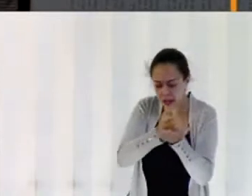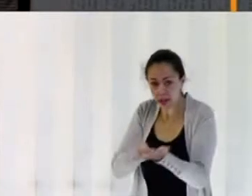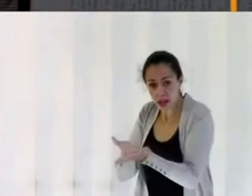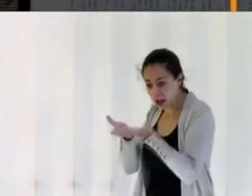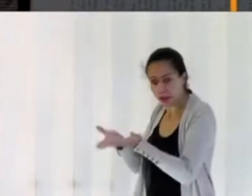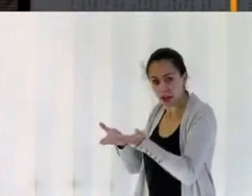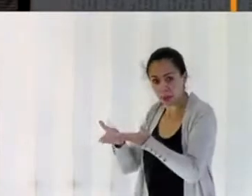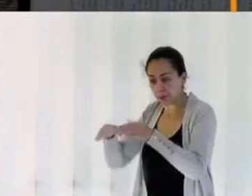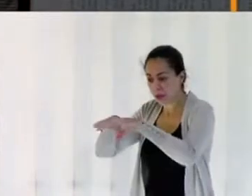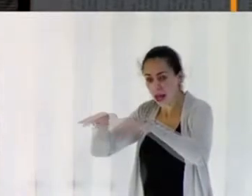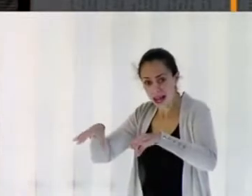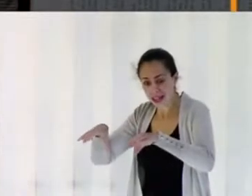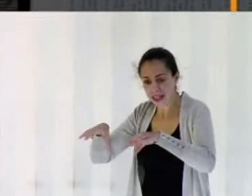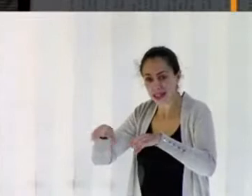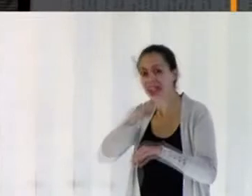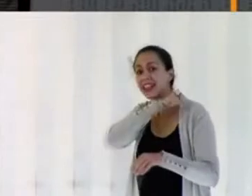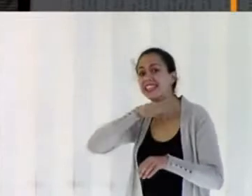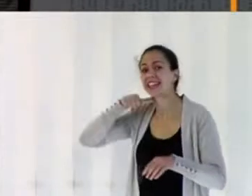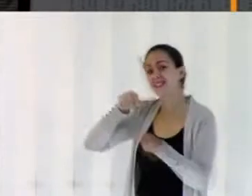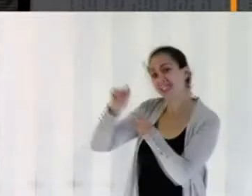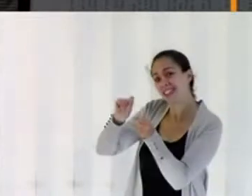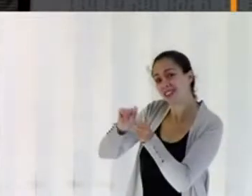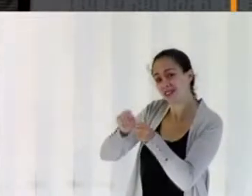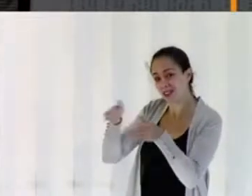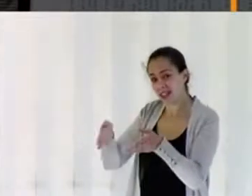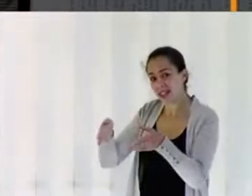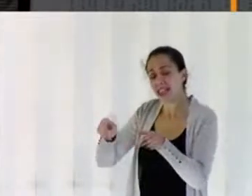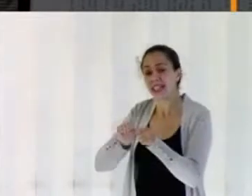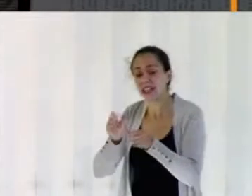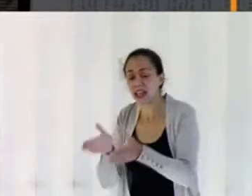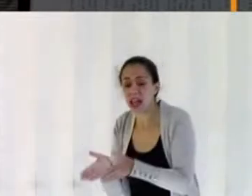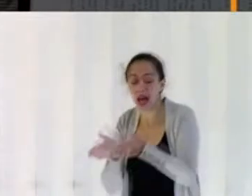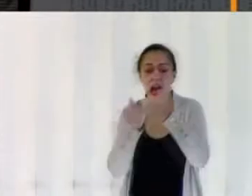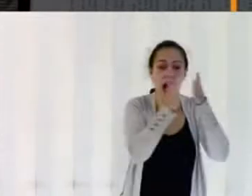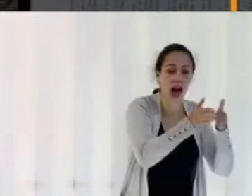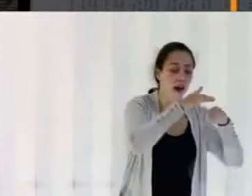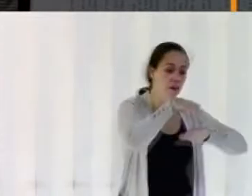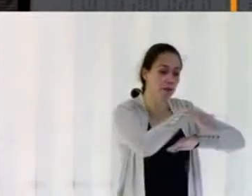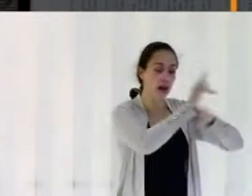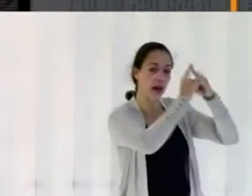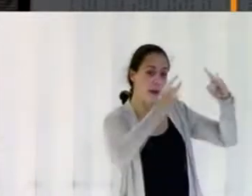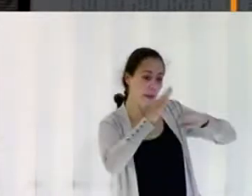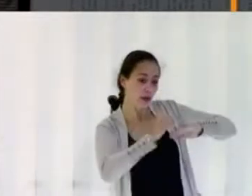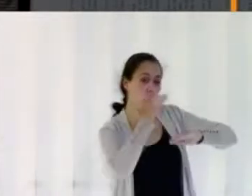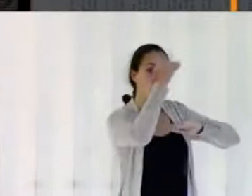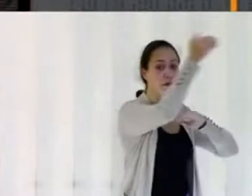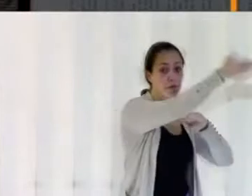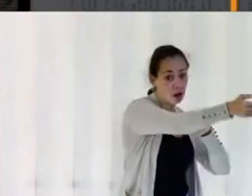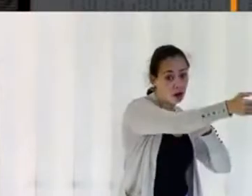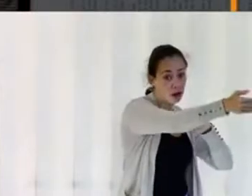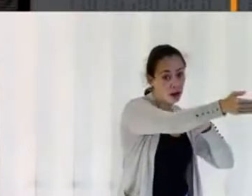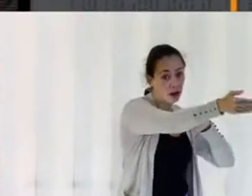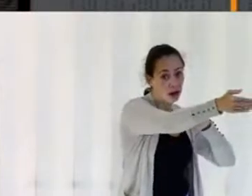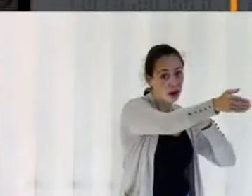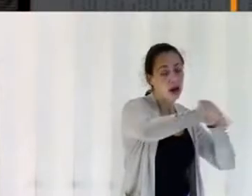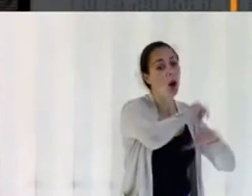acampamento. Por isso foi que também Jesus, para santificar o povo, pelo seu próprio sangue, sofreu fora da